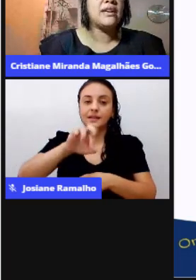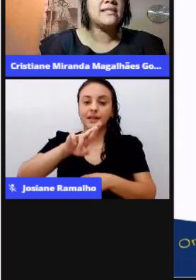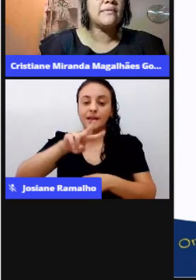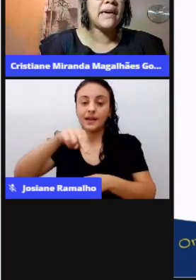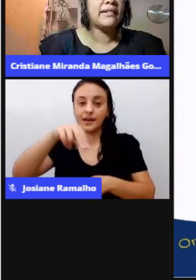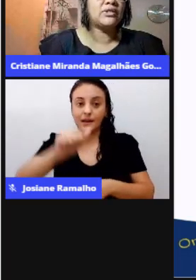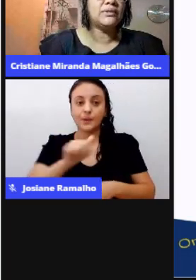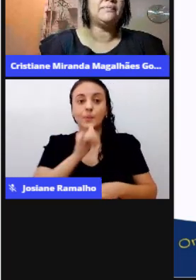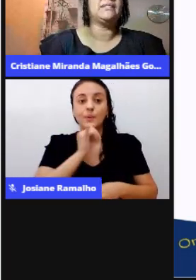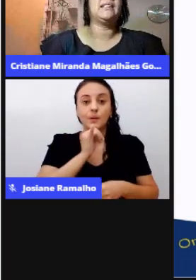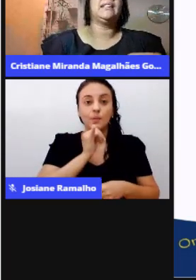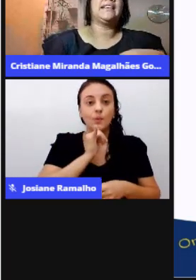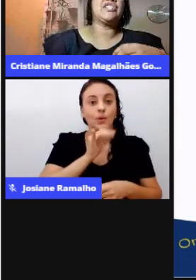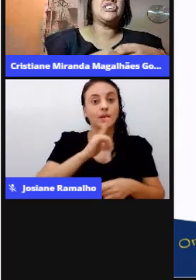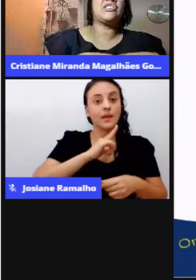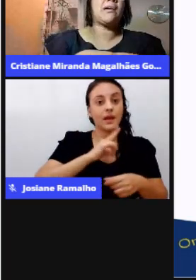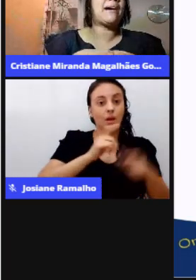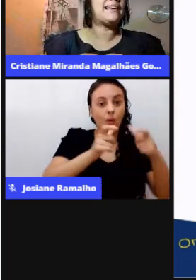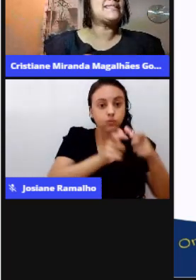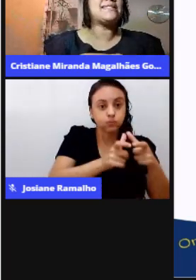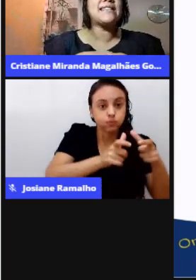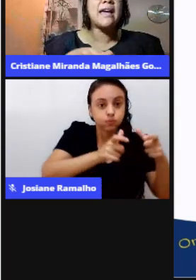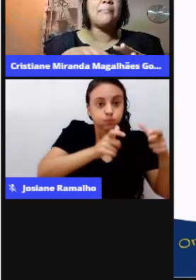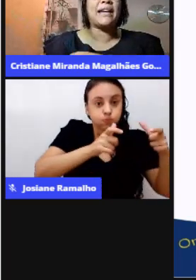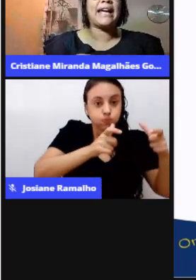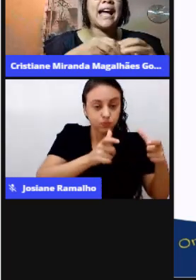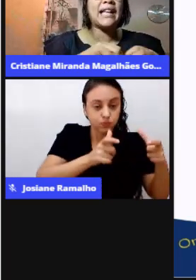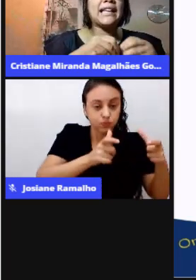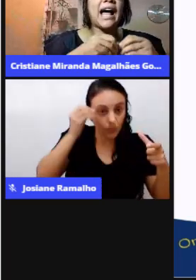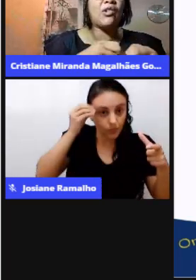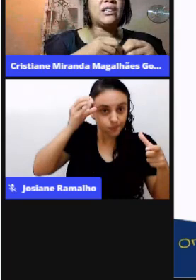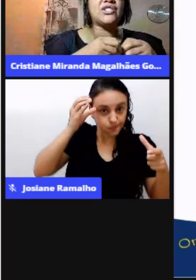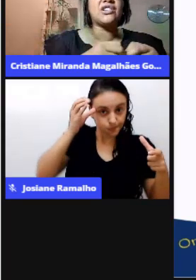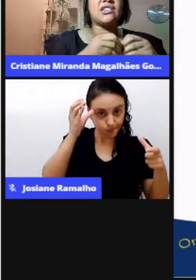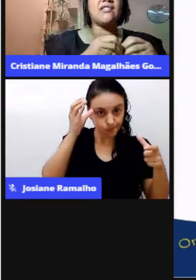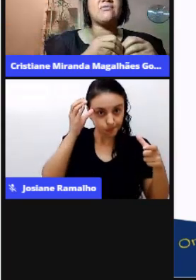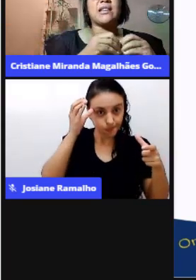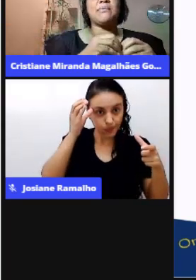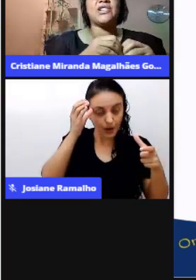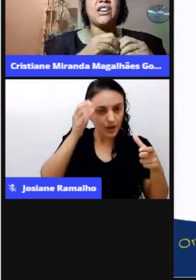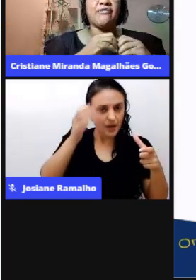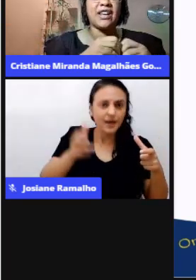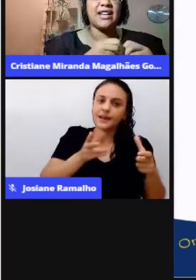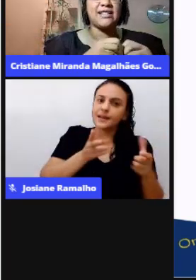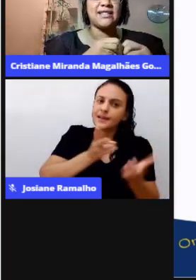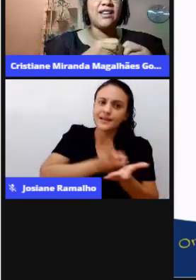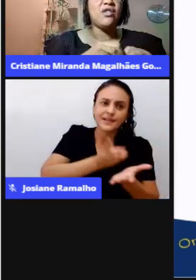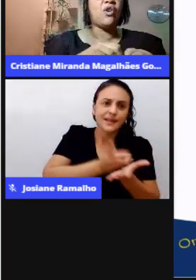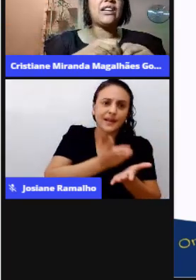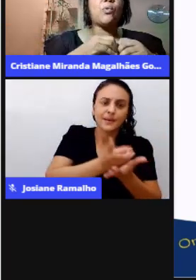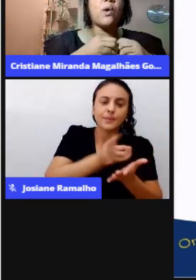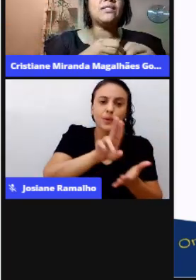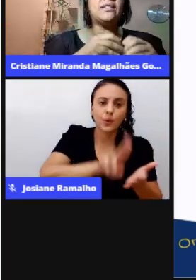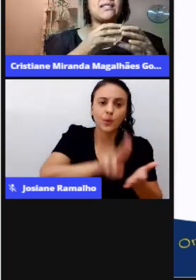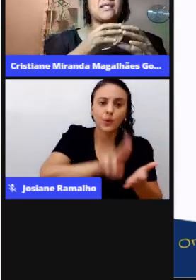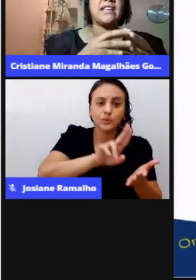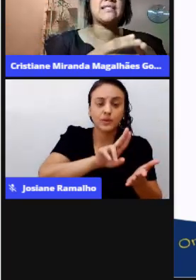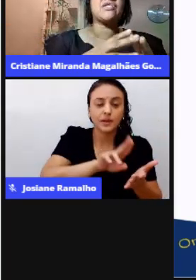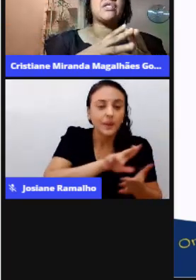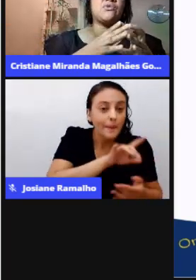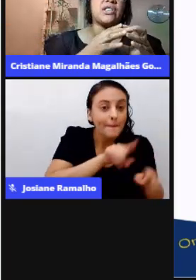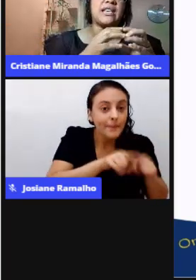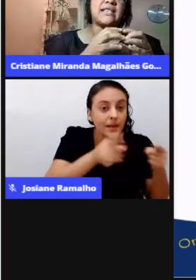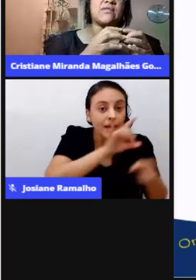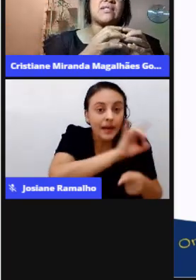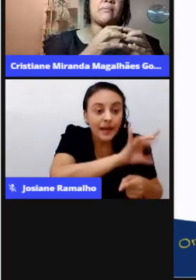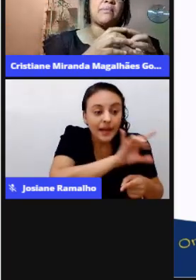grande conhecimento, que a gente trabalha sempre, em cada aula a gente tem um saber de referência. Olha quantas